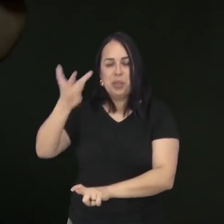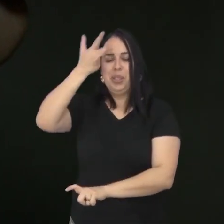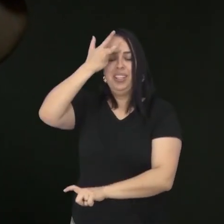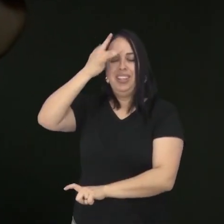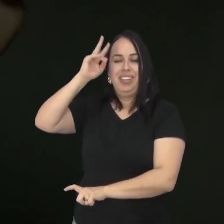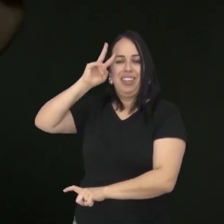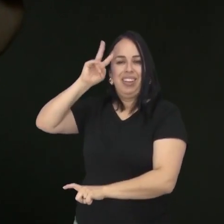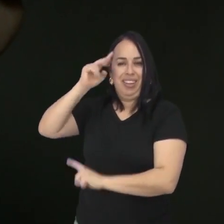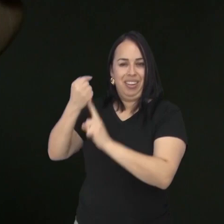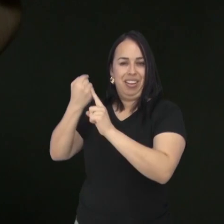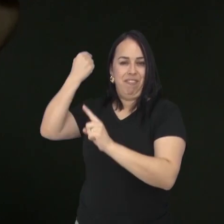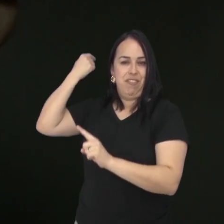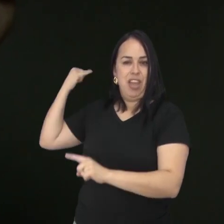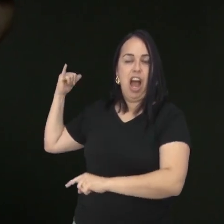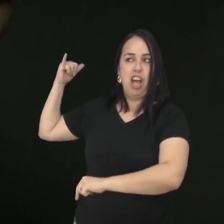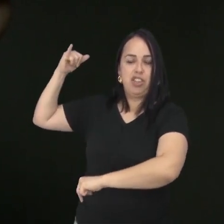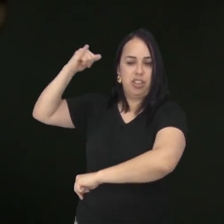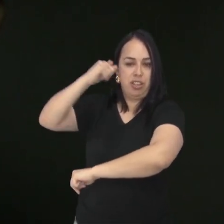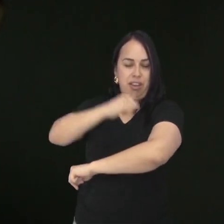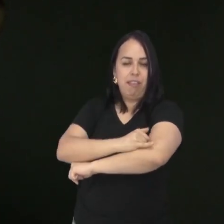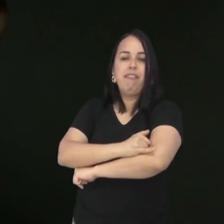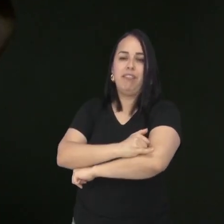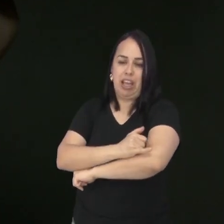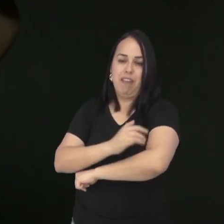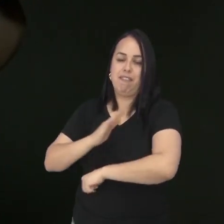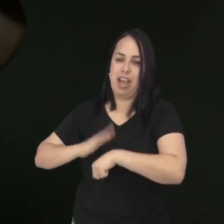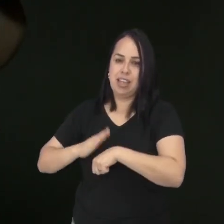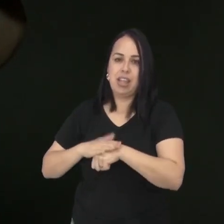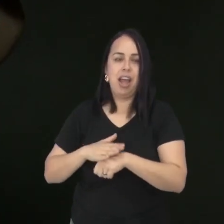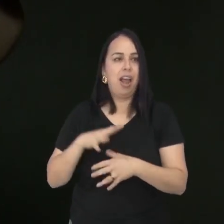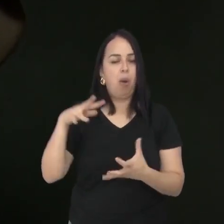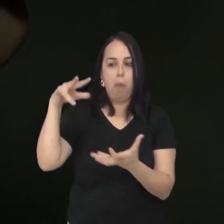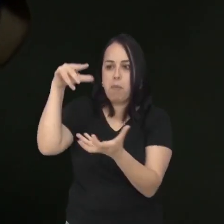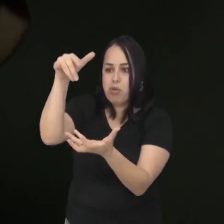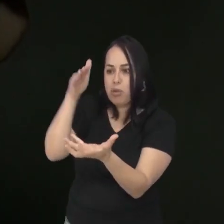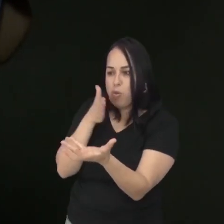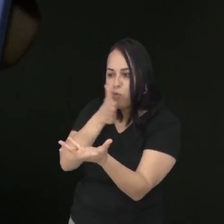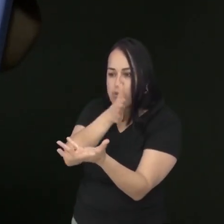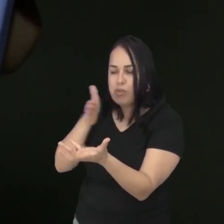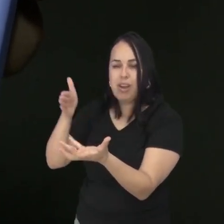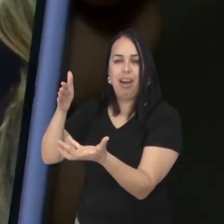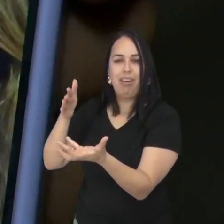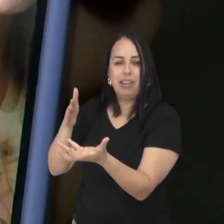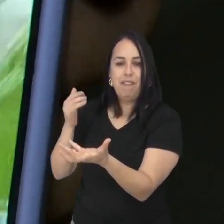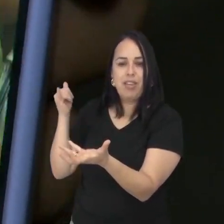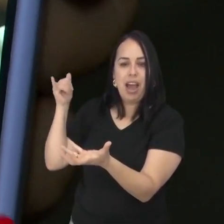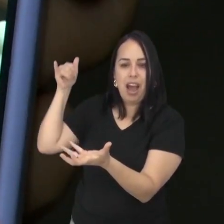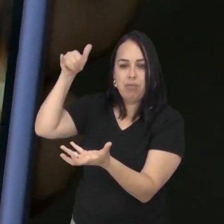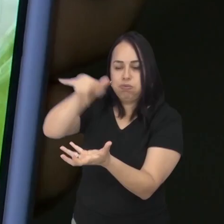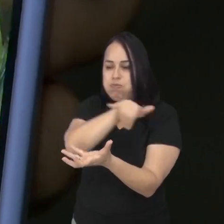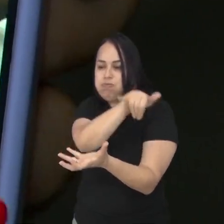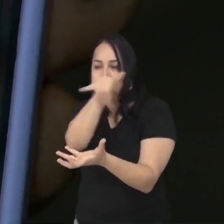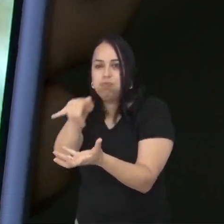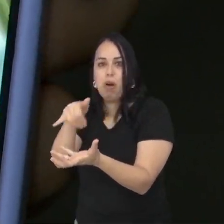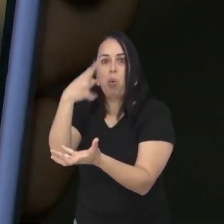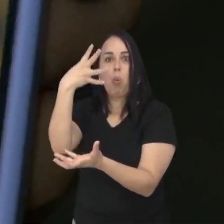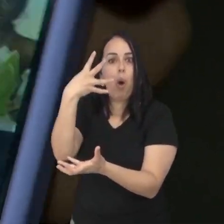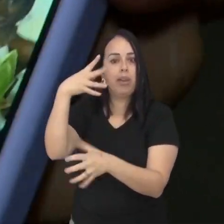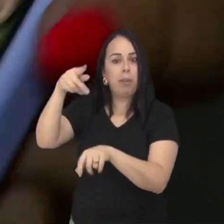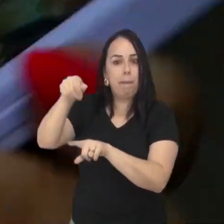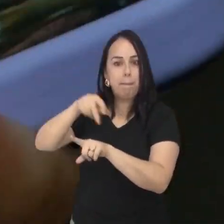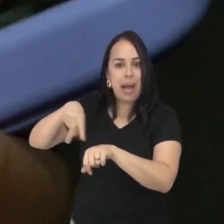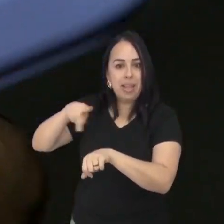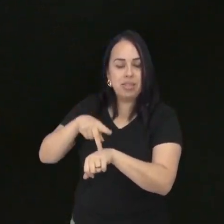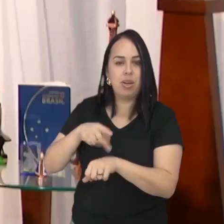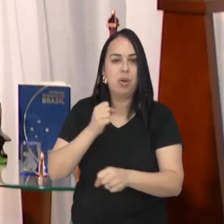das memórias das últimas viagens que a Paula fez. Conhecer o mundo é a maior paixão dela. Só em 2023 foram